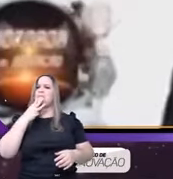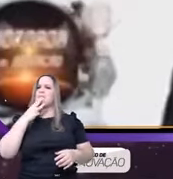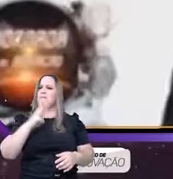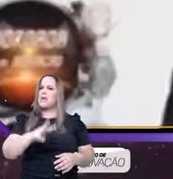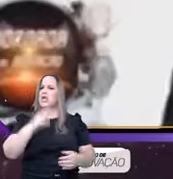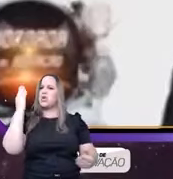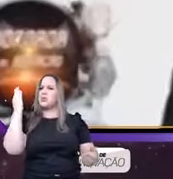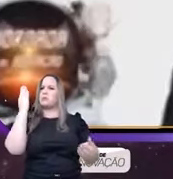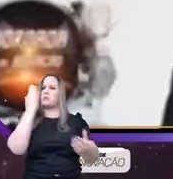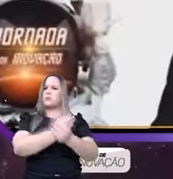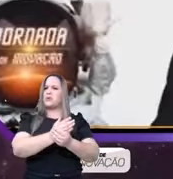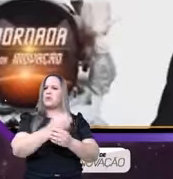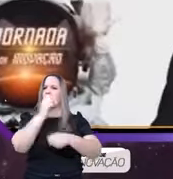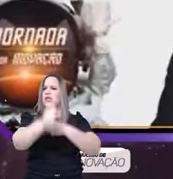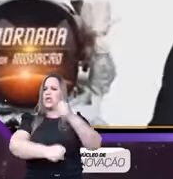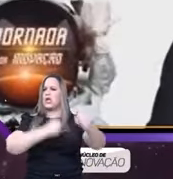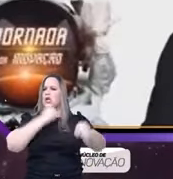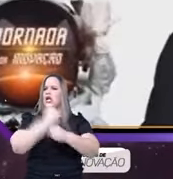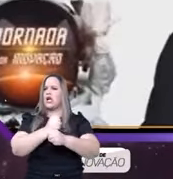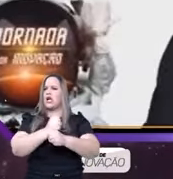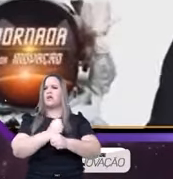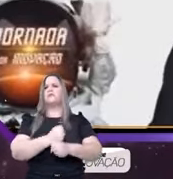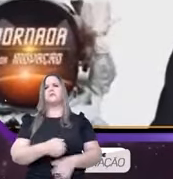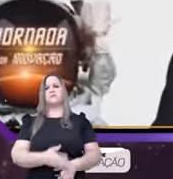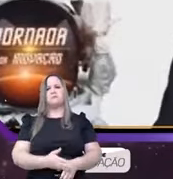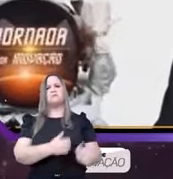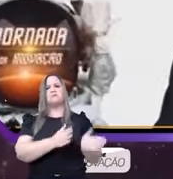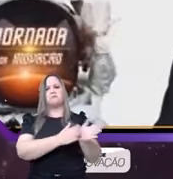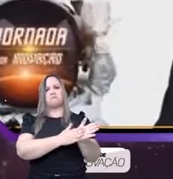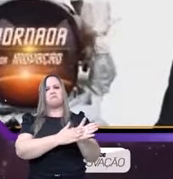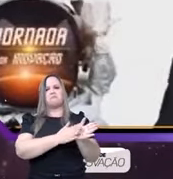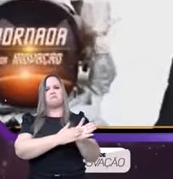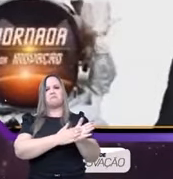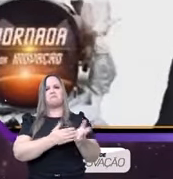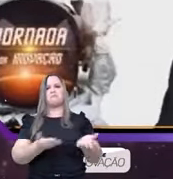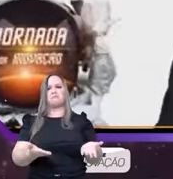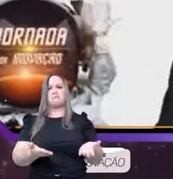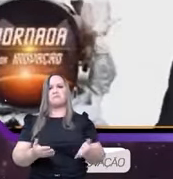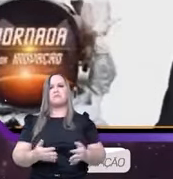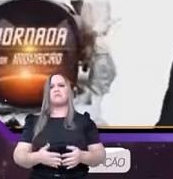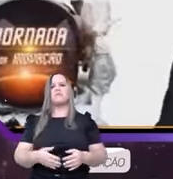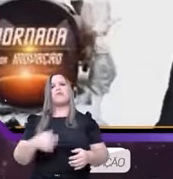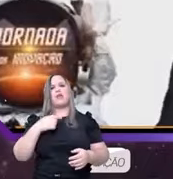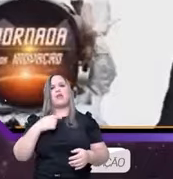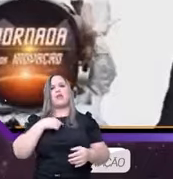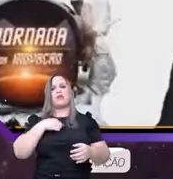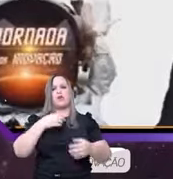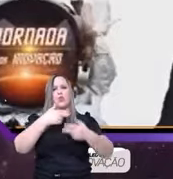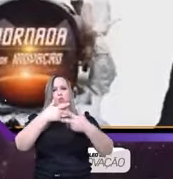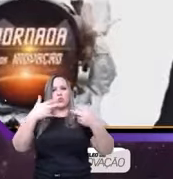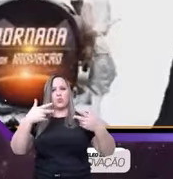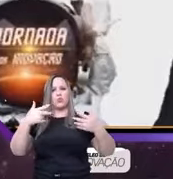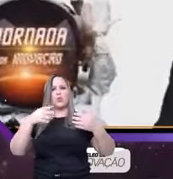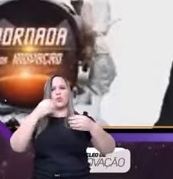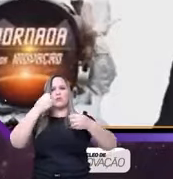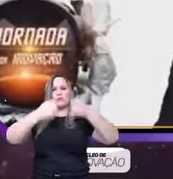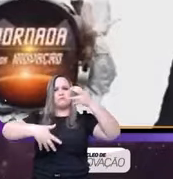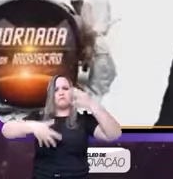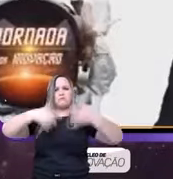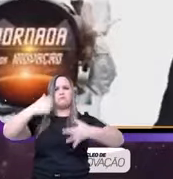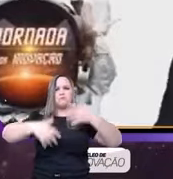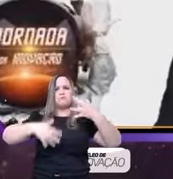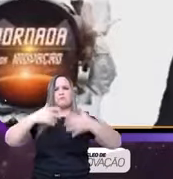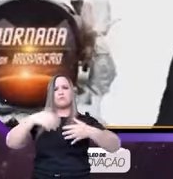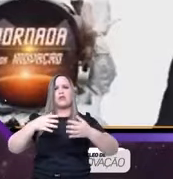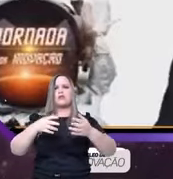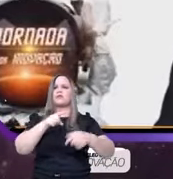média por ano. Então, eu faço essas considerações, senhor presidente, senhores jurados, para que nós façamos